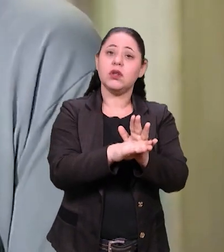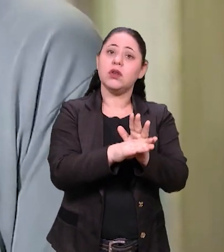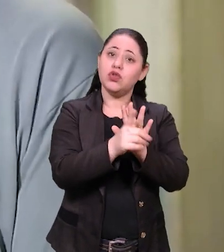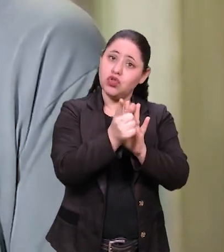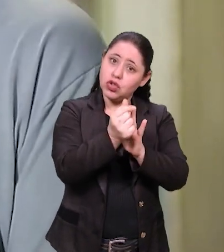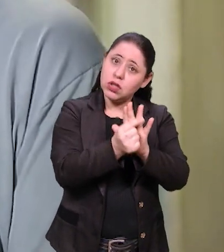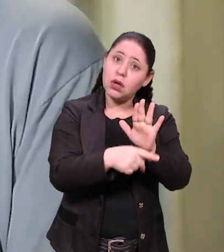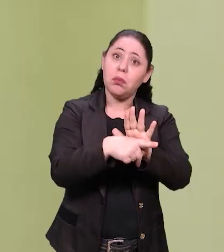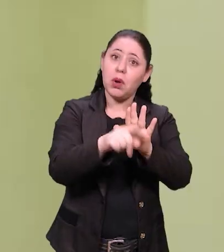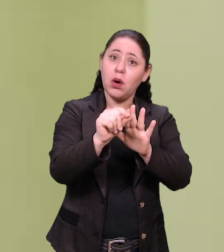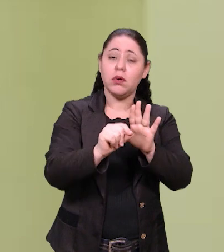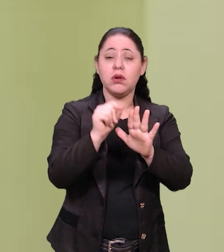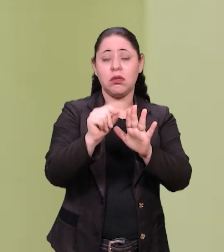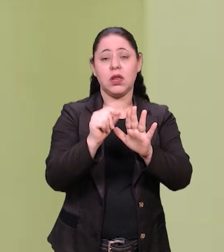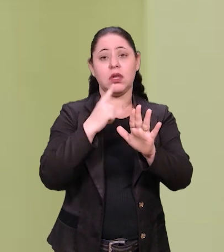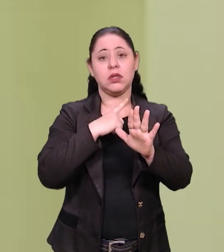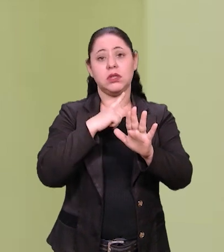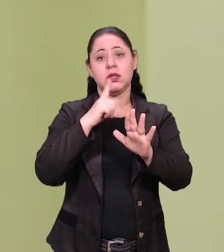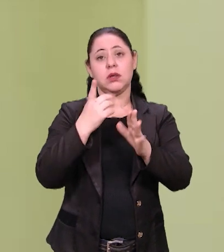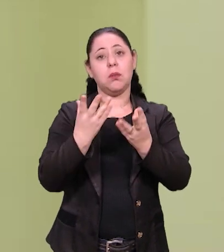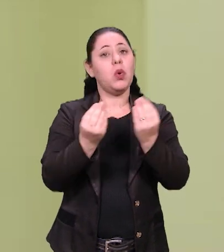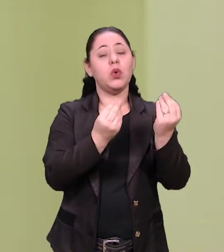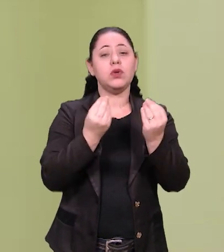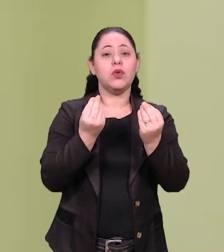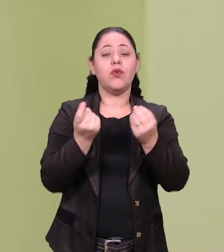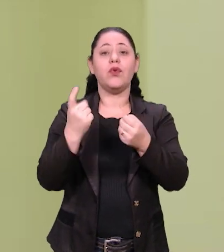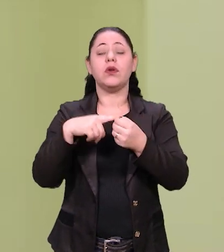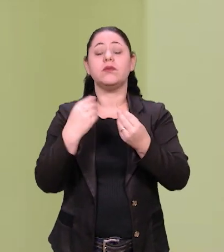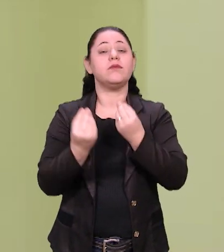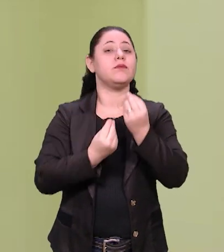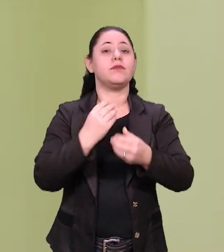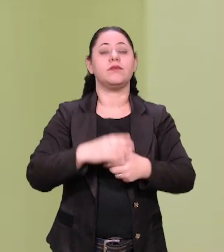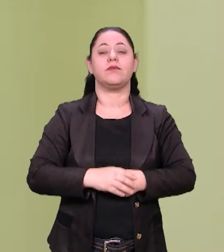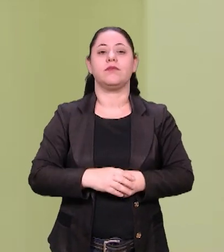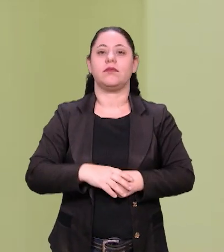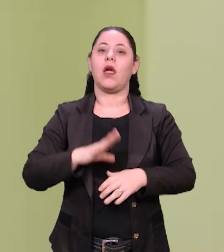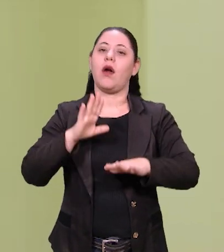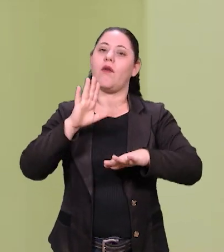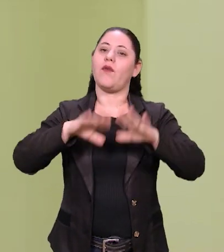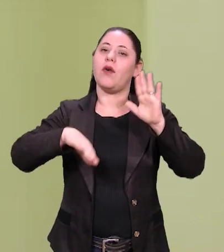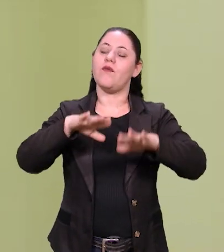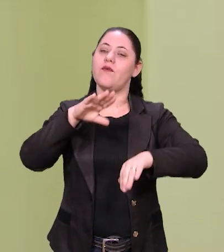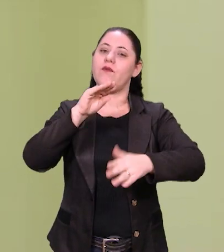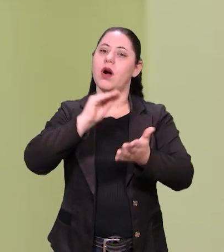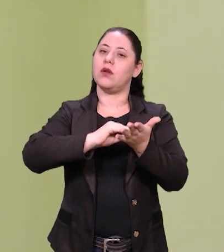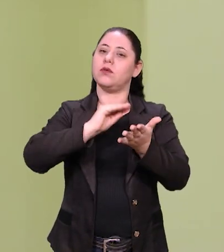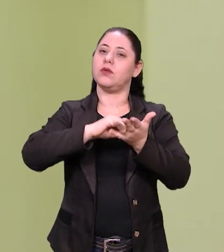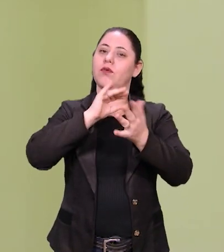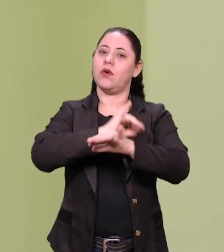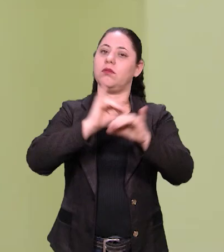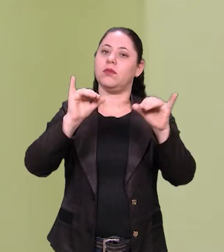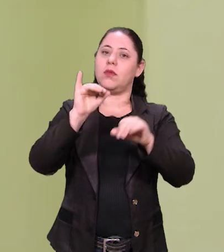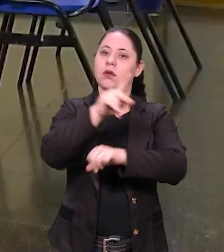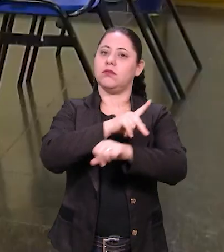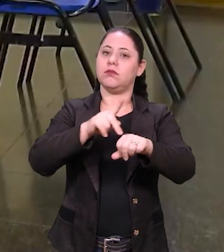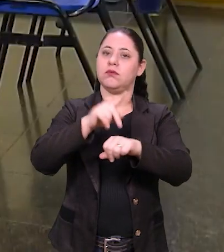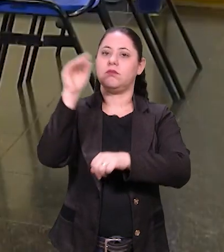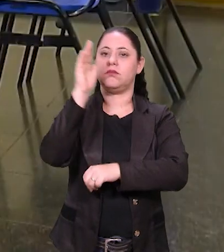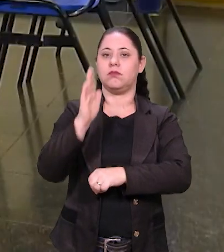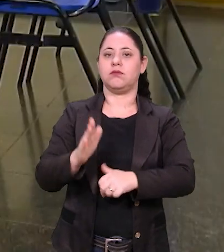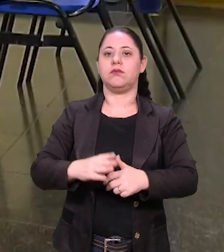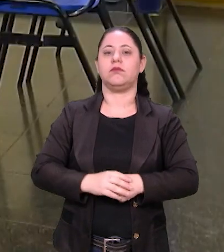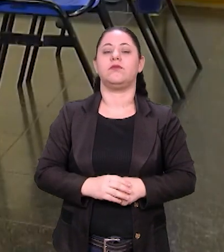jeito da gente devolver. Muitas vezes falta informação para o brasileiro. Por isso que é importante a mídia fazer